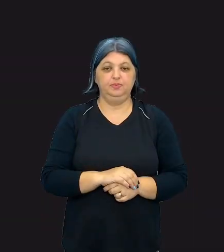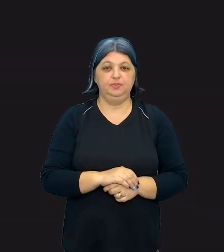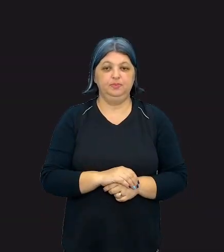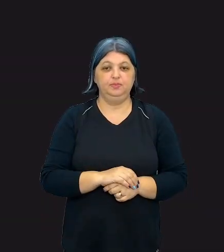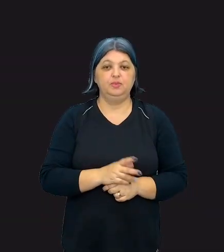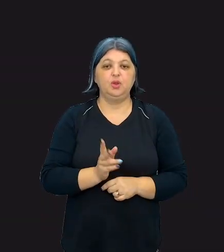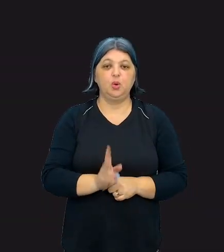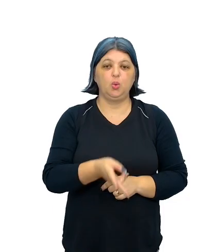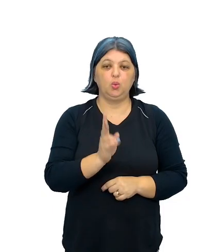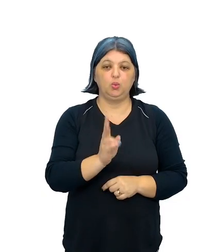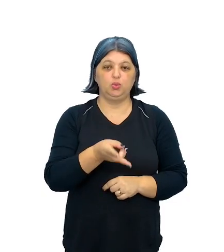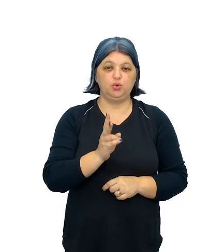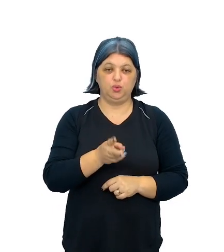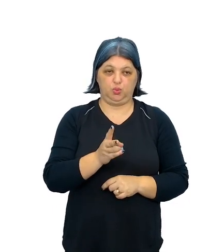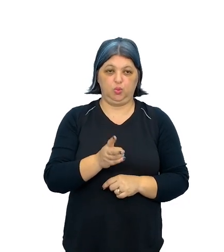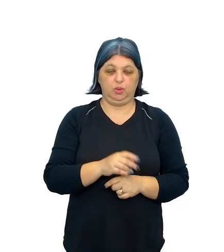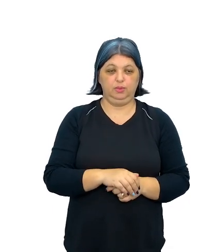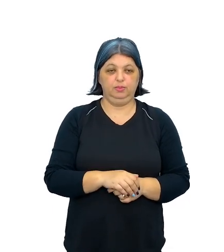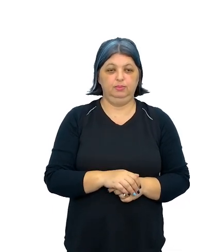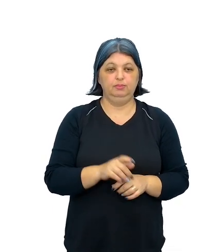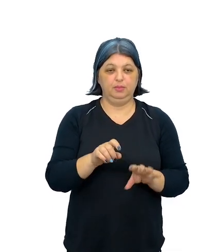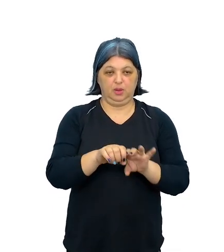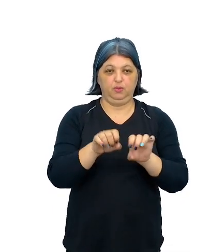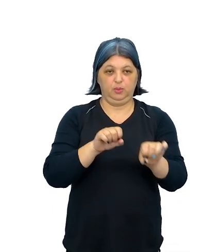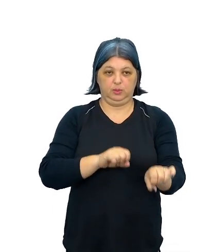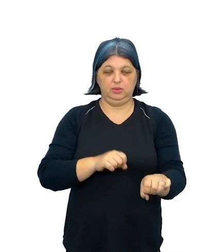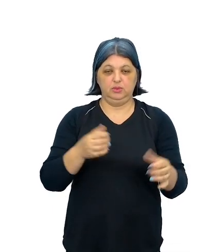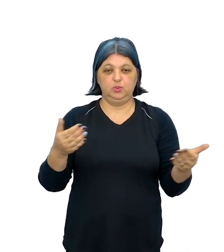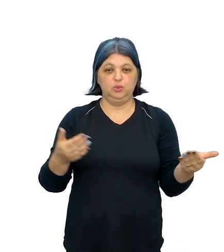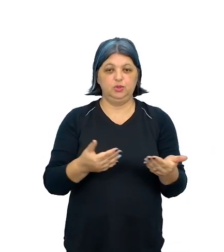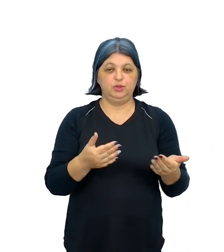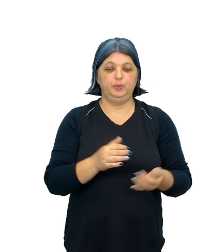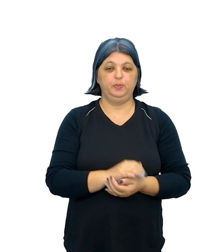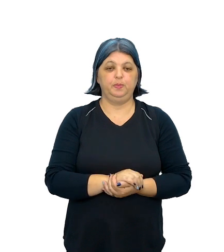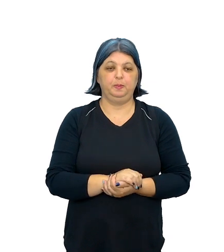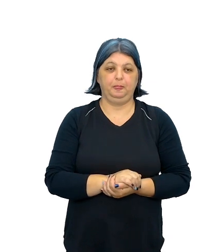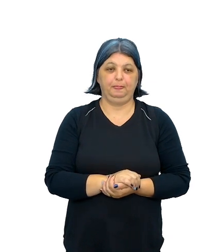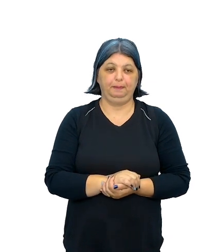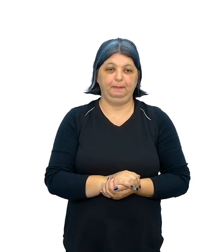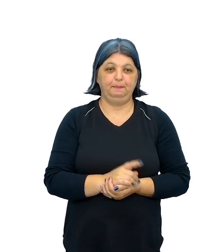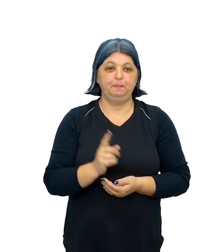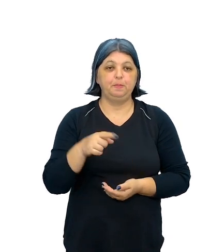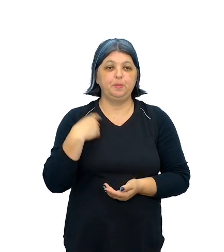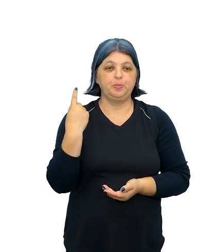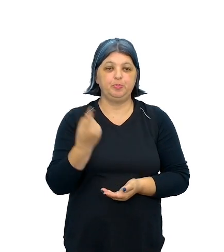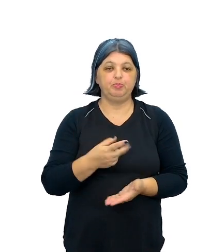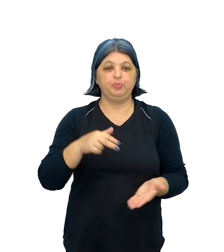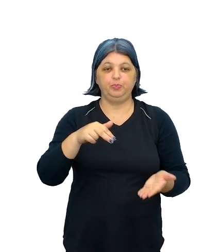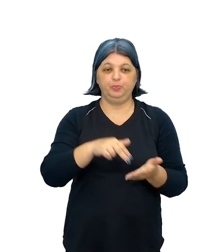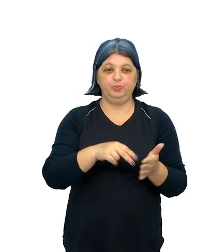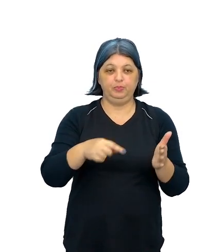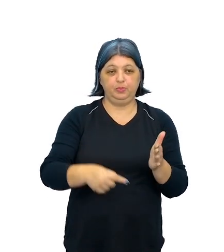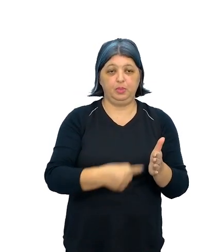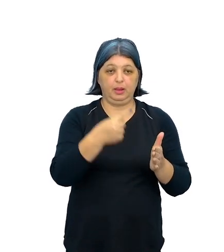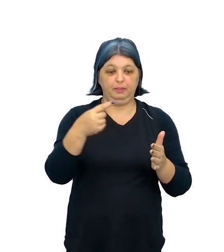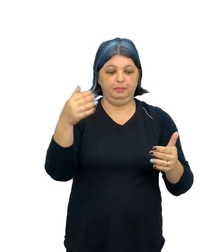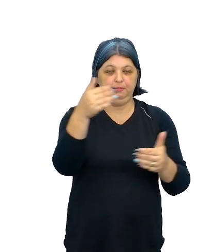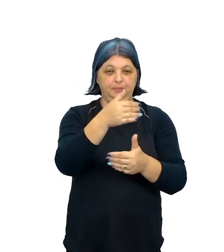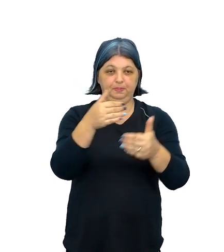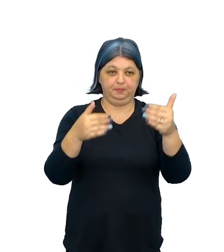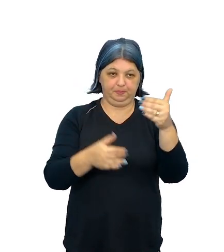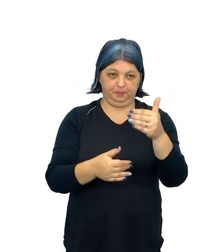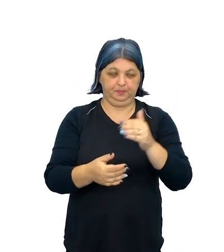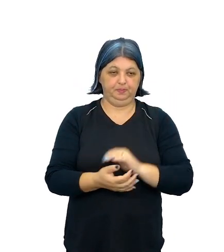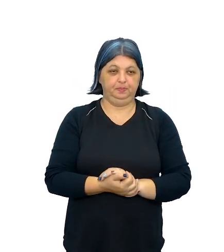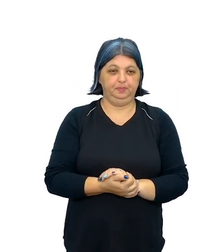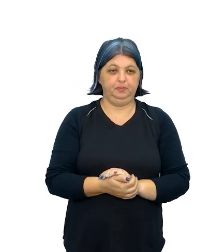possamos dar continuidade a esta formação, tá bom? Então, estamos aqui vendo a nossa primeira página, que